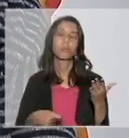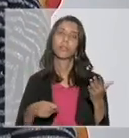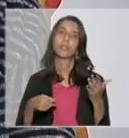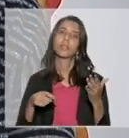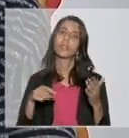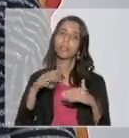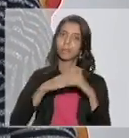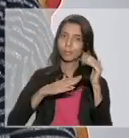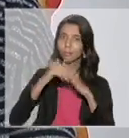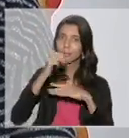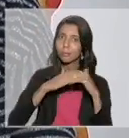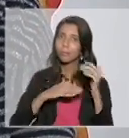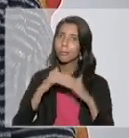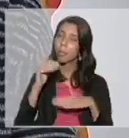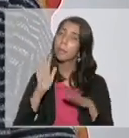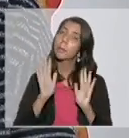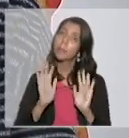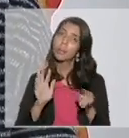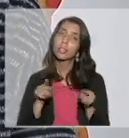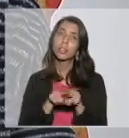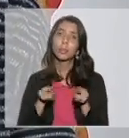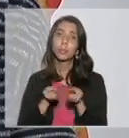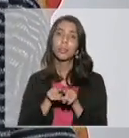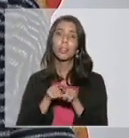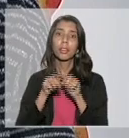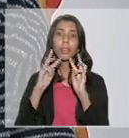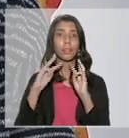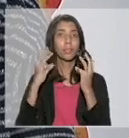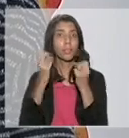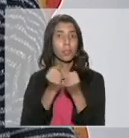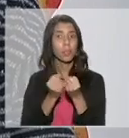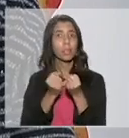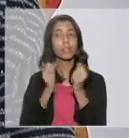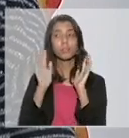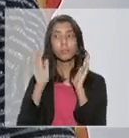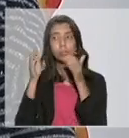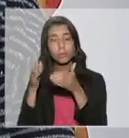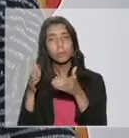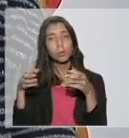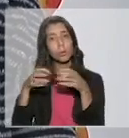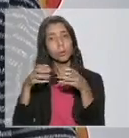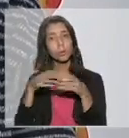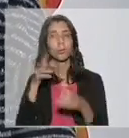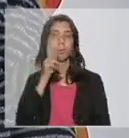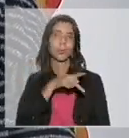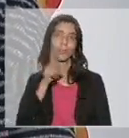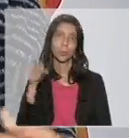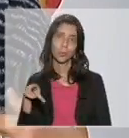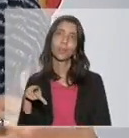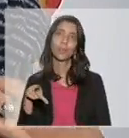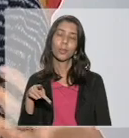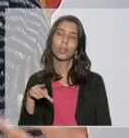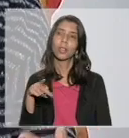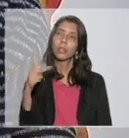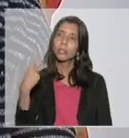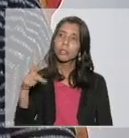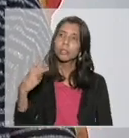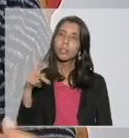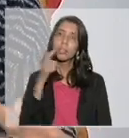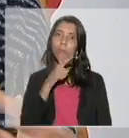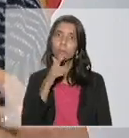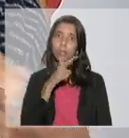escritores a desenvolver seus talentos, como oficinas de leitura para professores, né, de algum